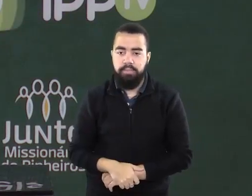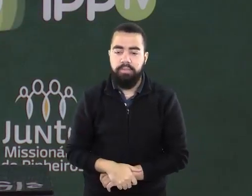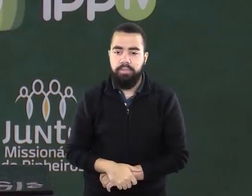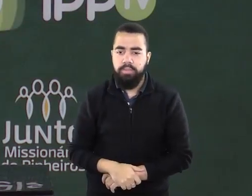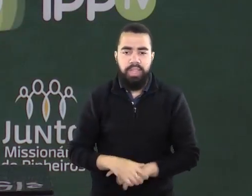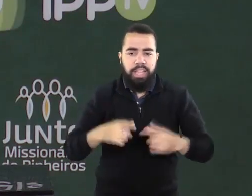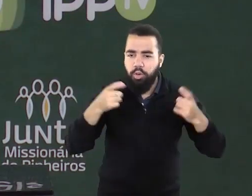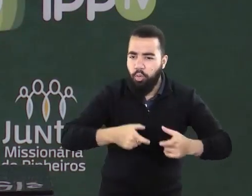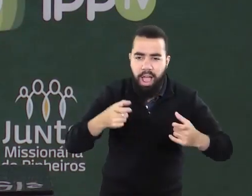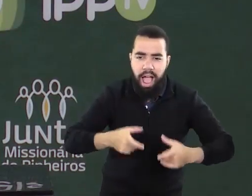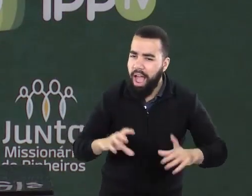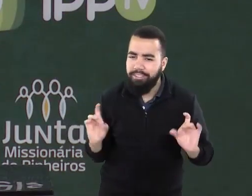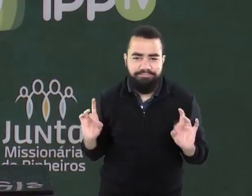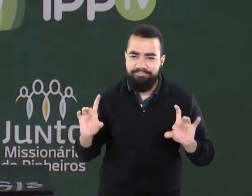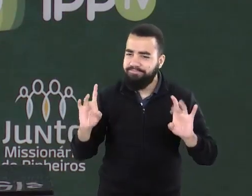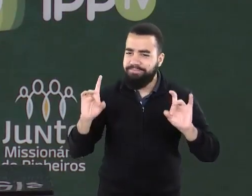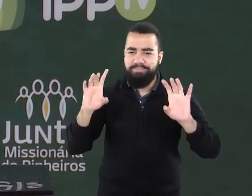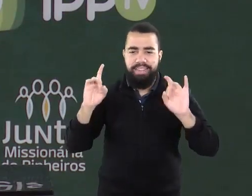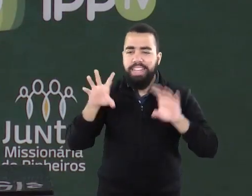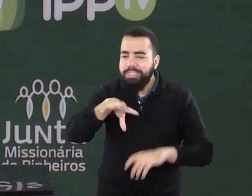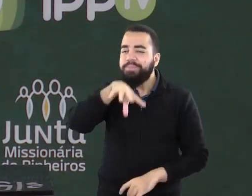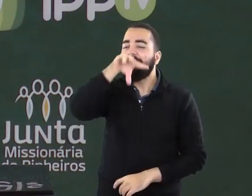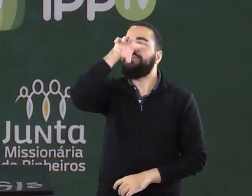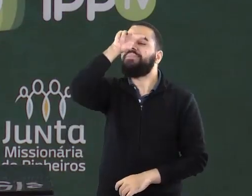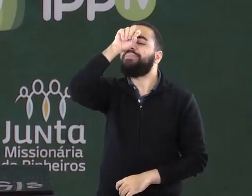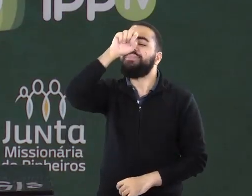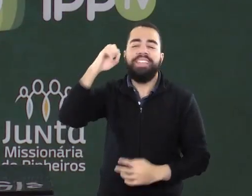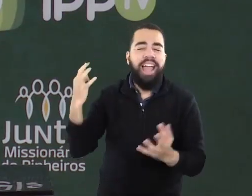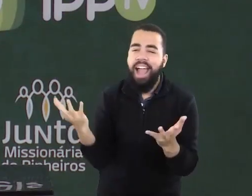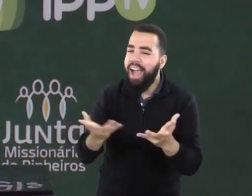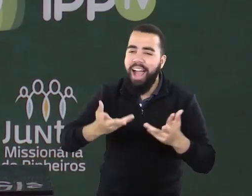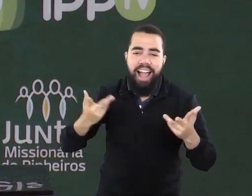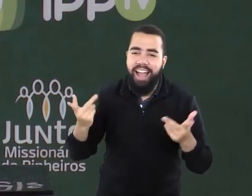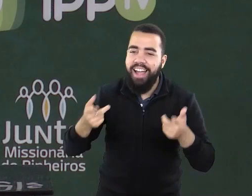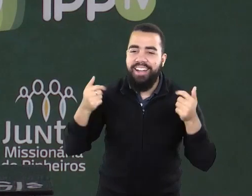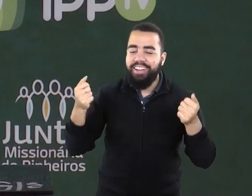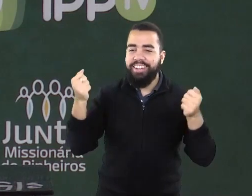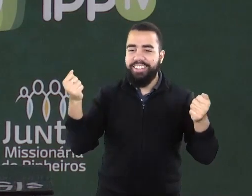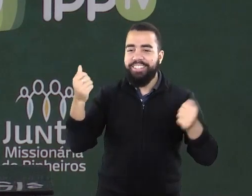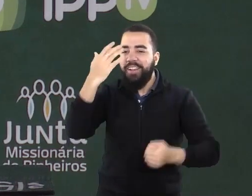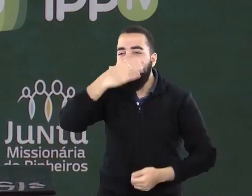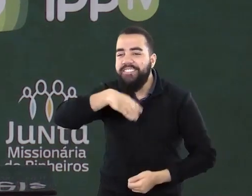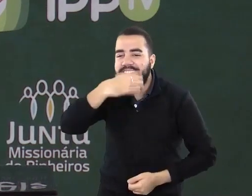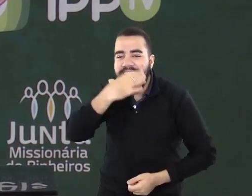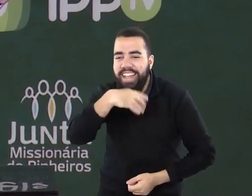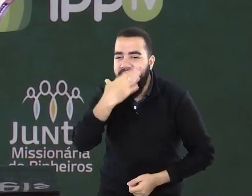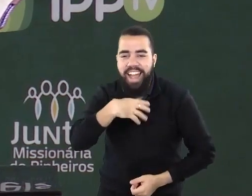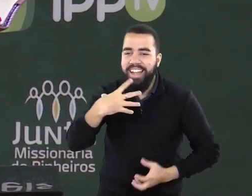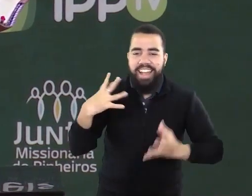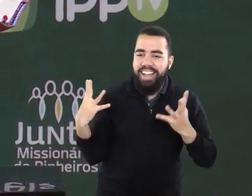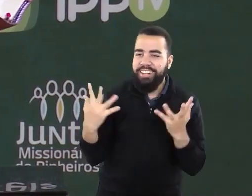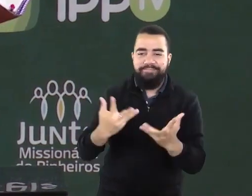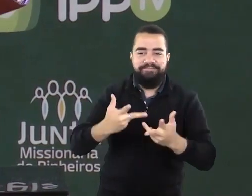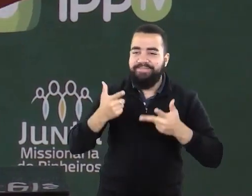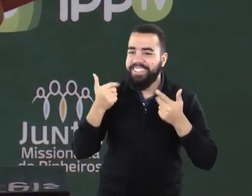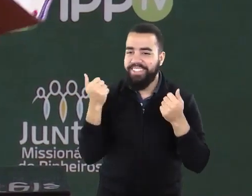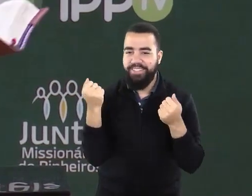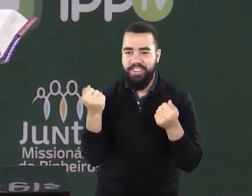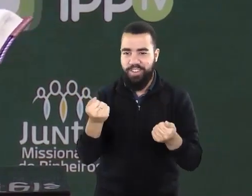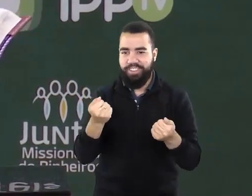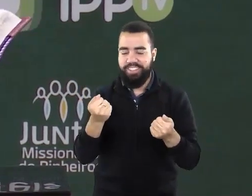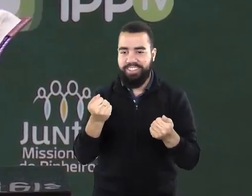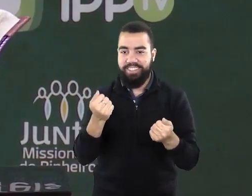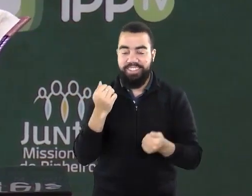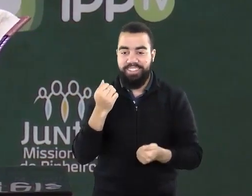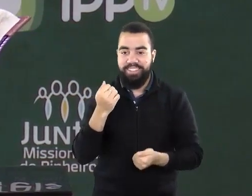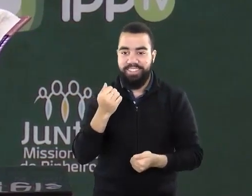extraordinárias, de perfumes inebriantes, de sabores os mais